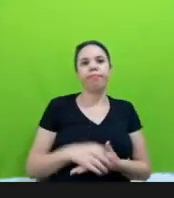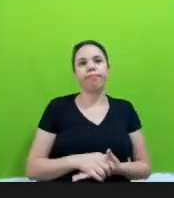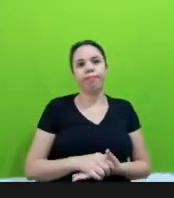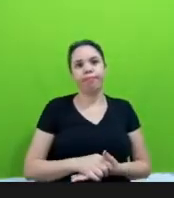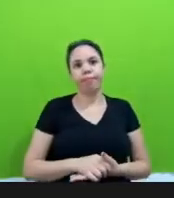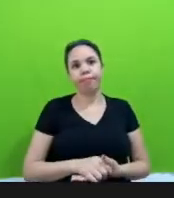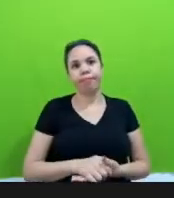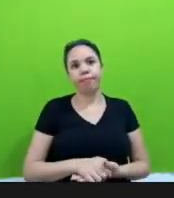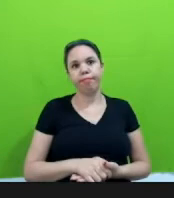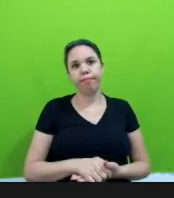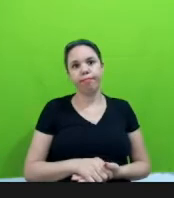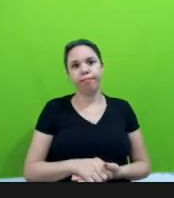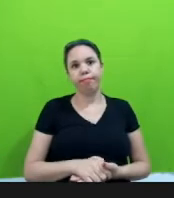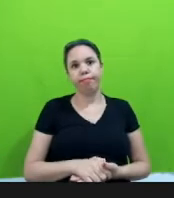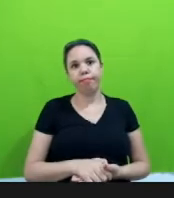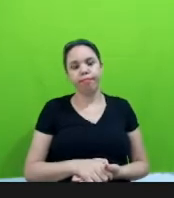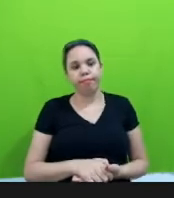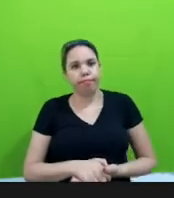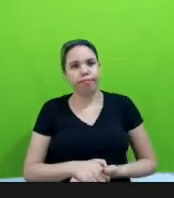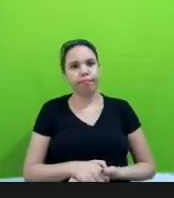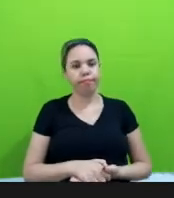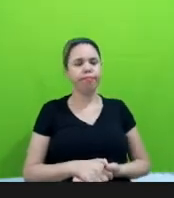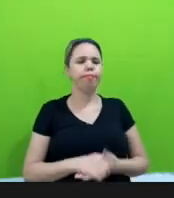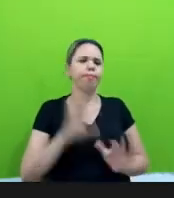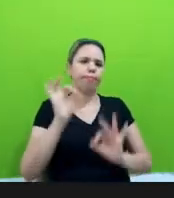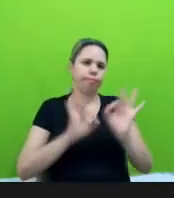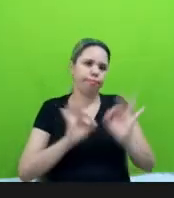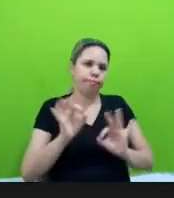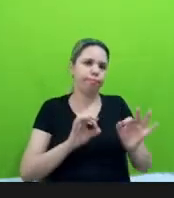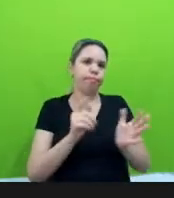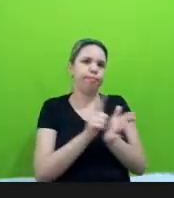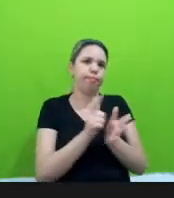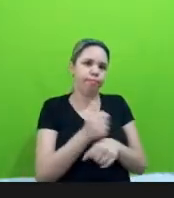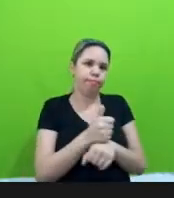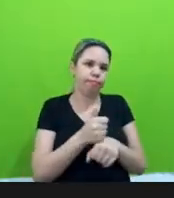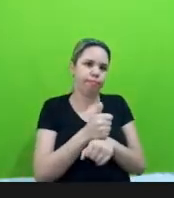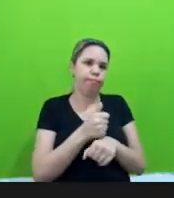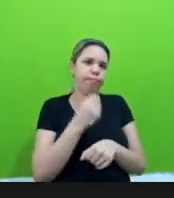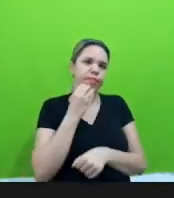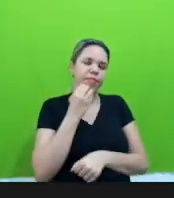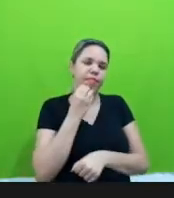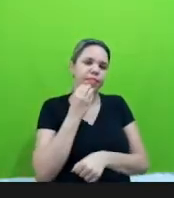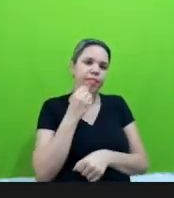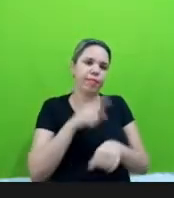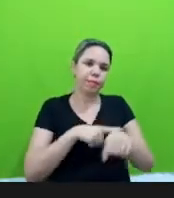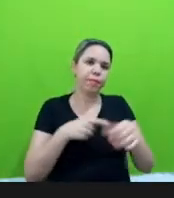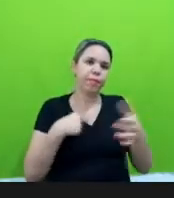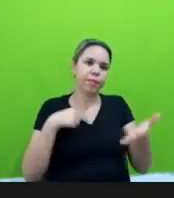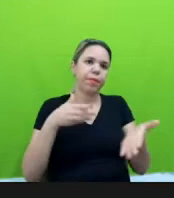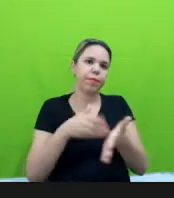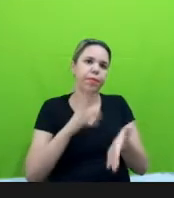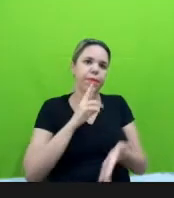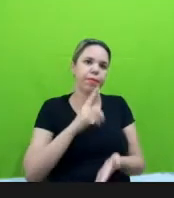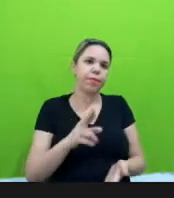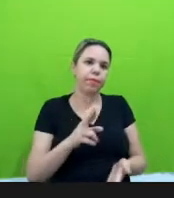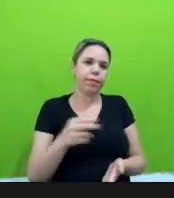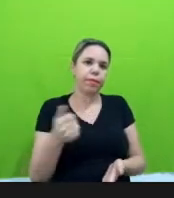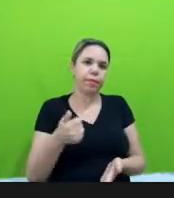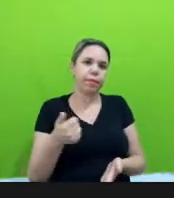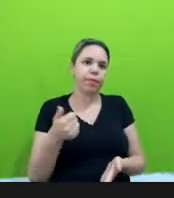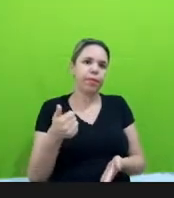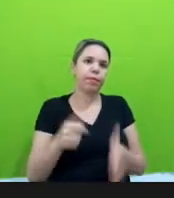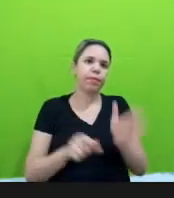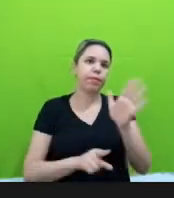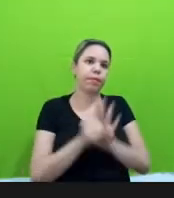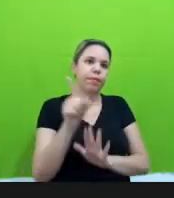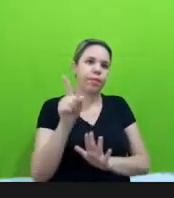e aí isso exige um certo planejamento, né, do jornalista, porque como tem um prazo, mesmo que eles respondam na primeira pergunta, você